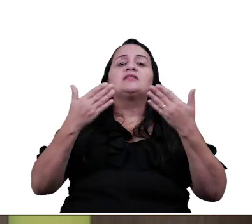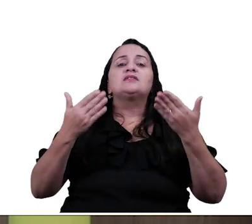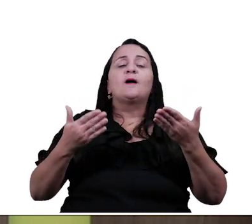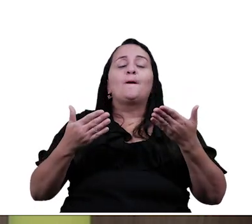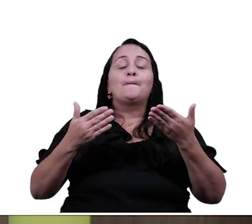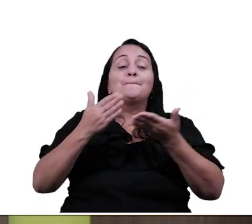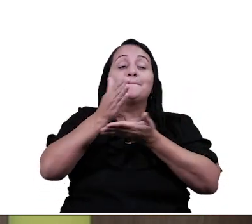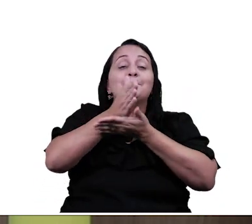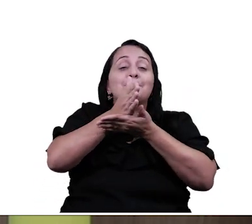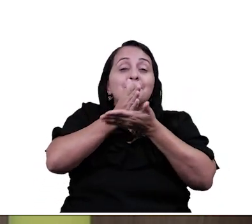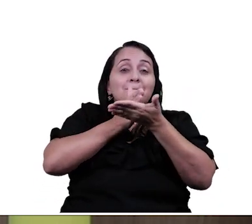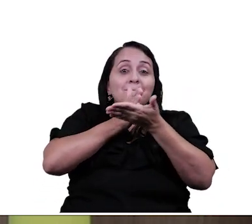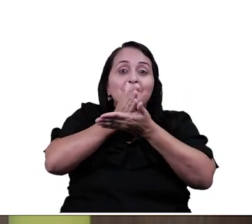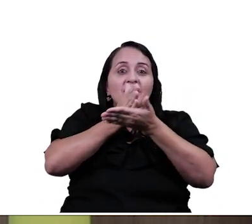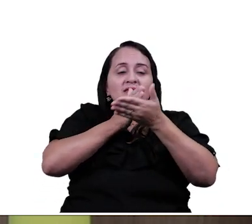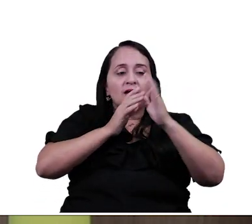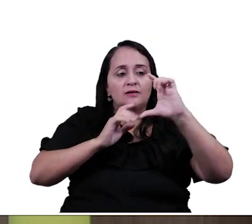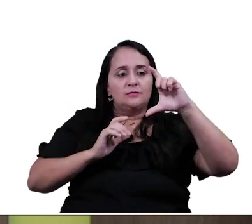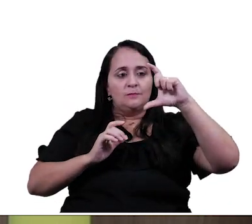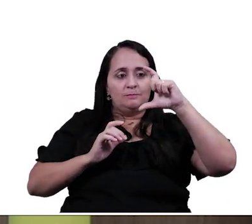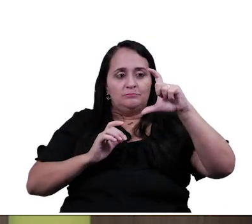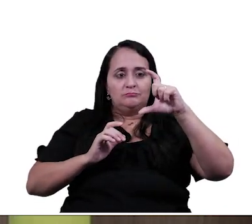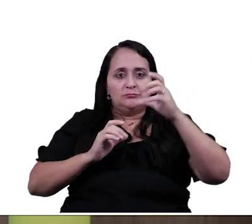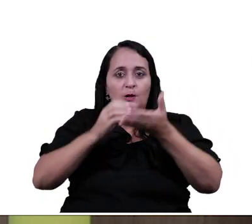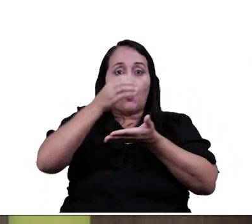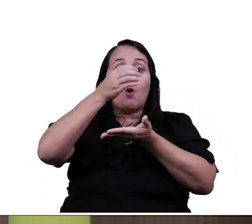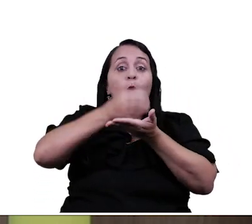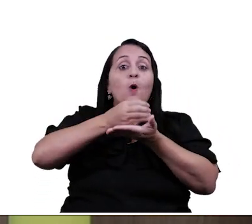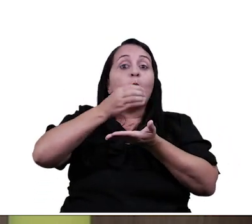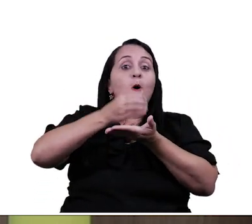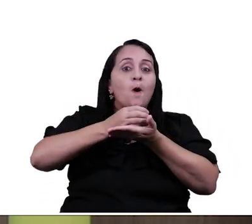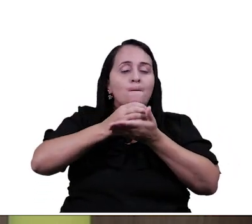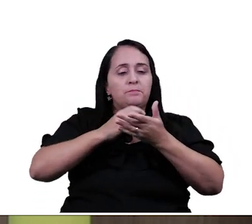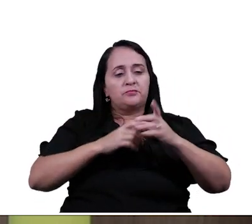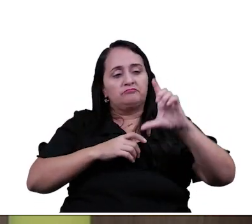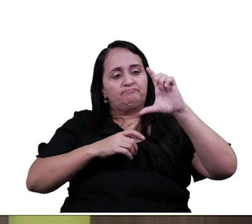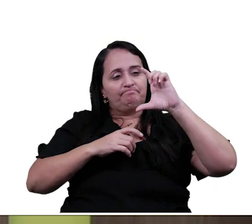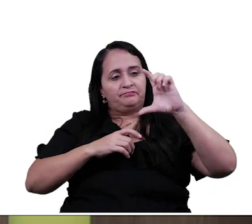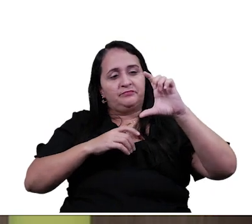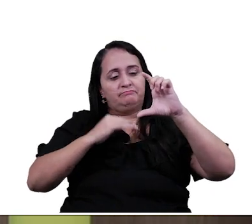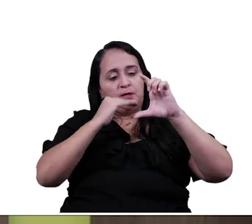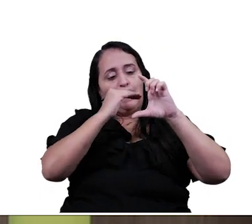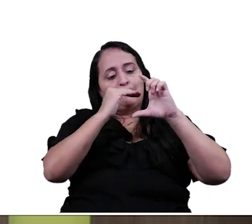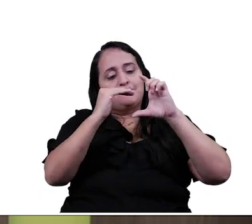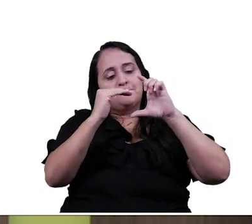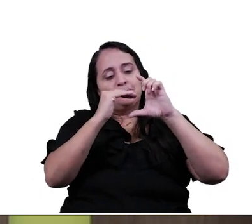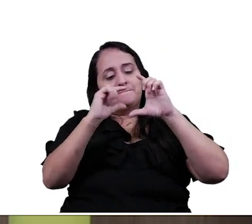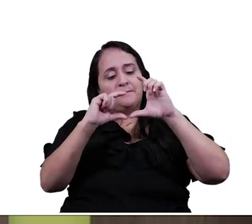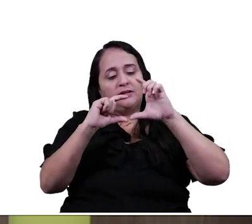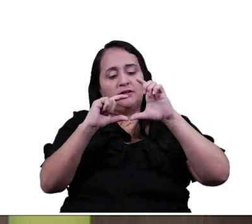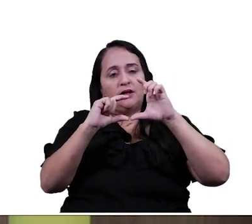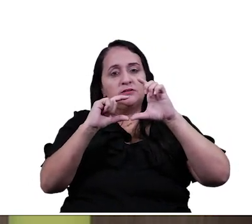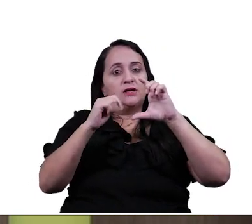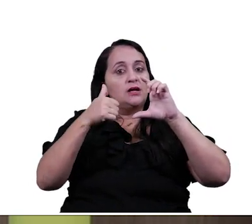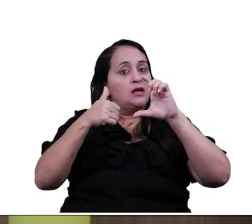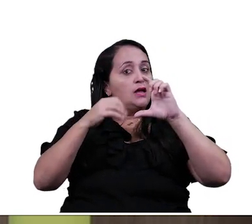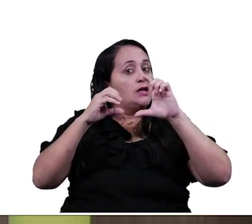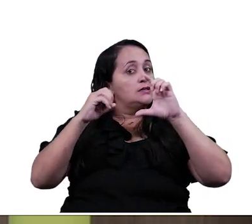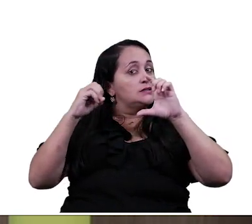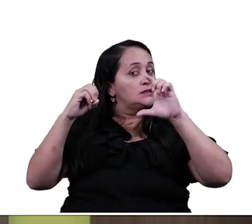é 100. 100 ml de café ele vai usar para